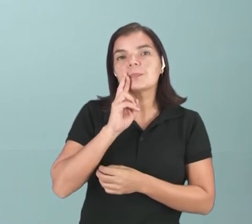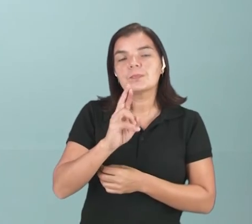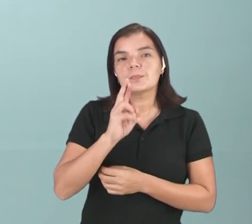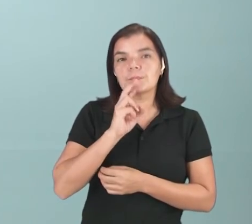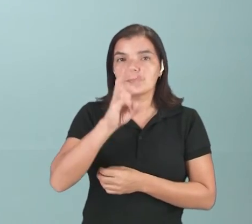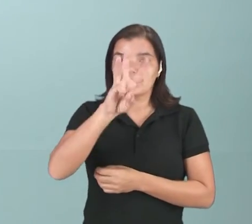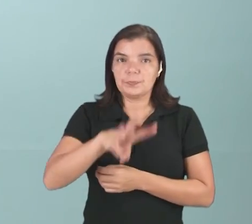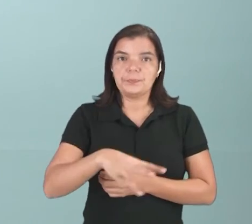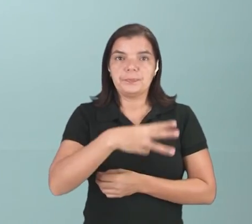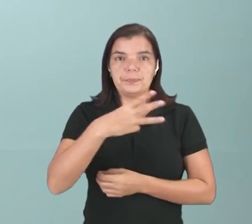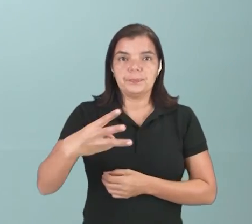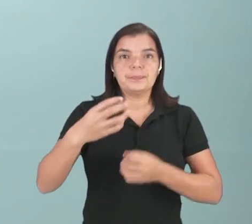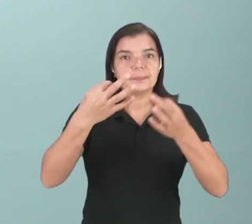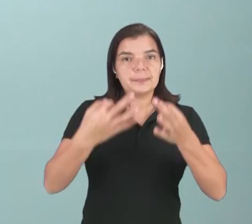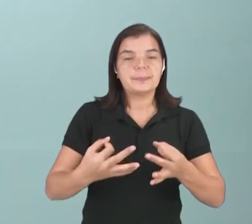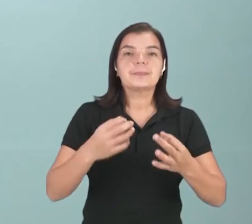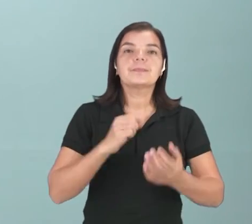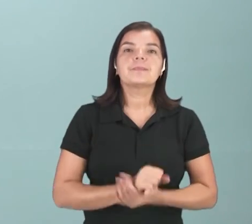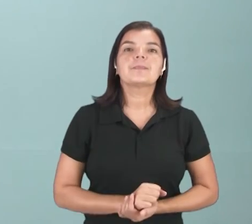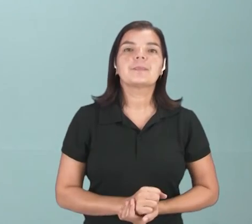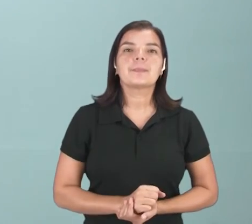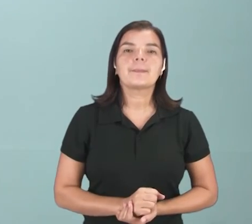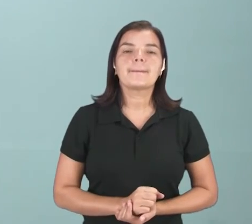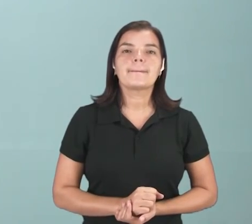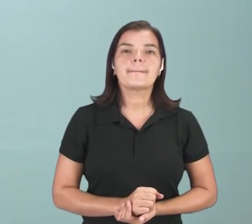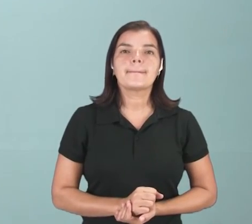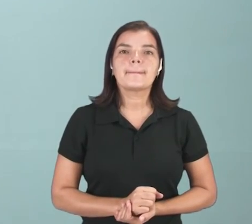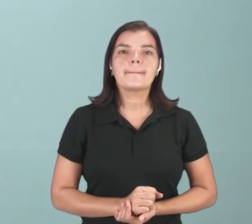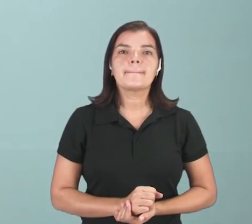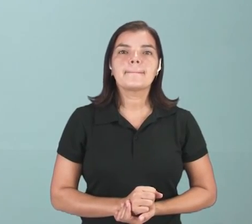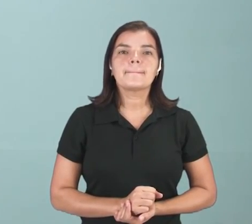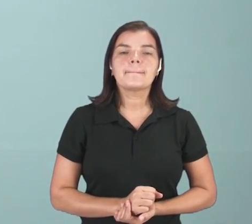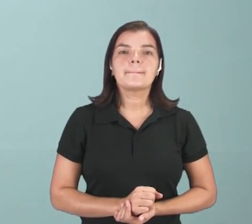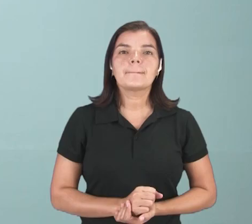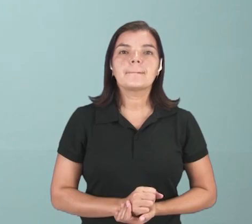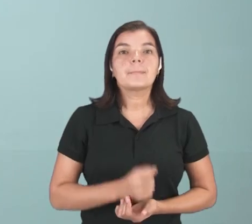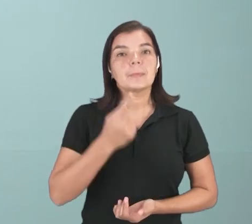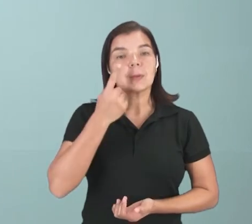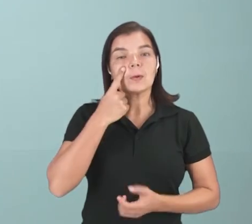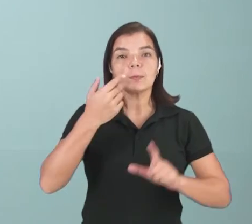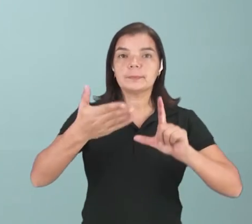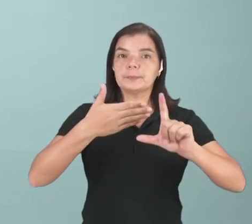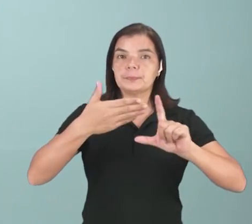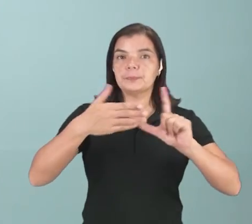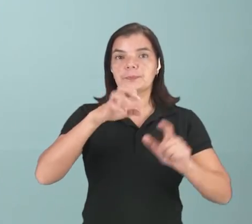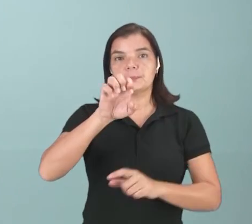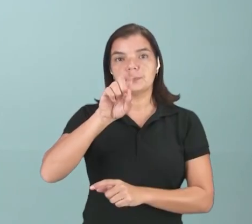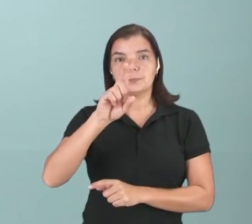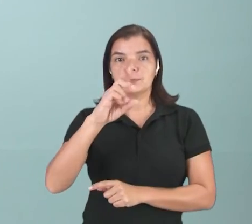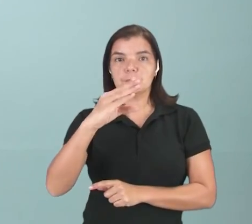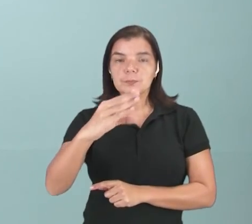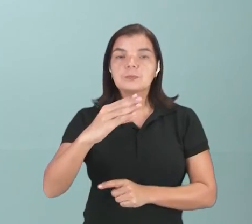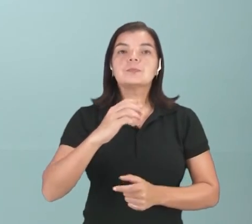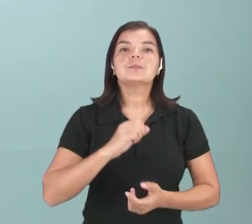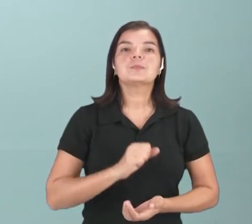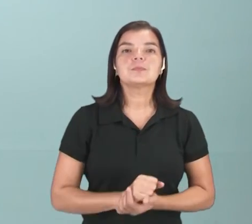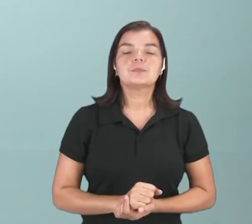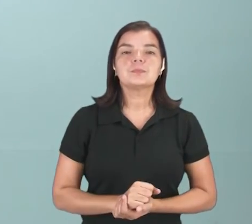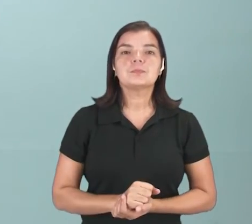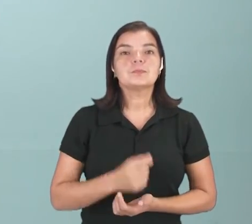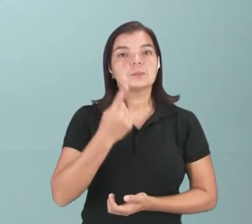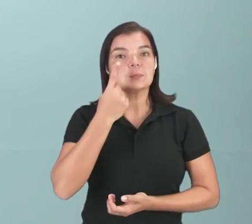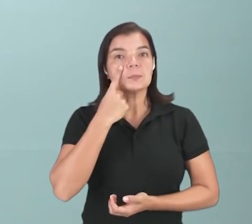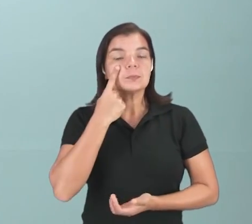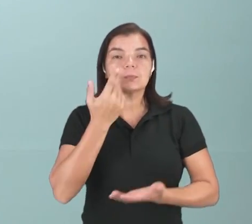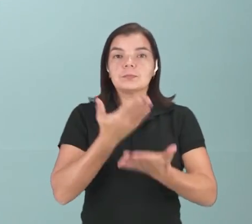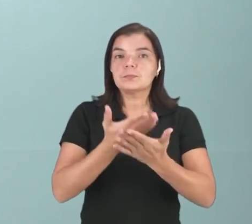as matrizes, certo? Gente, consultem lá na plataforma Eduque, né? Acompanhe